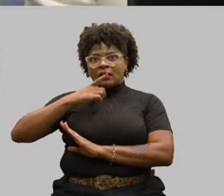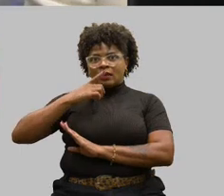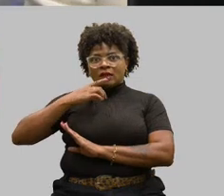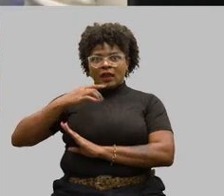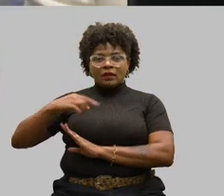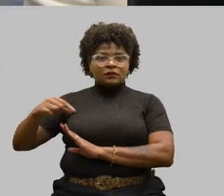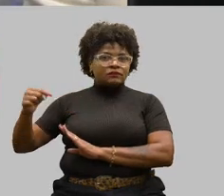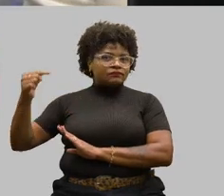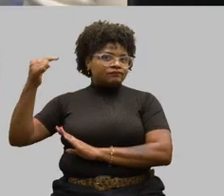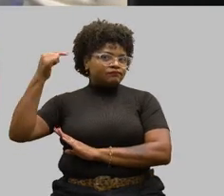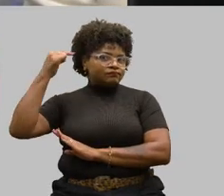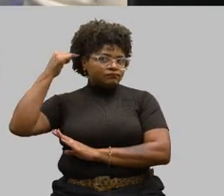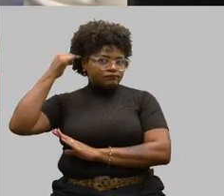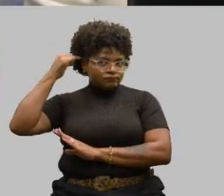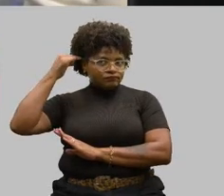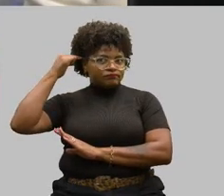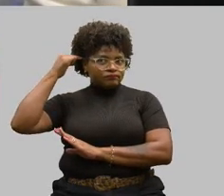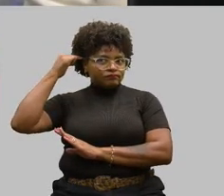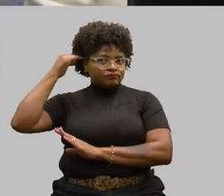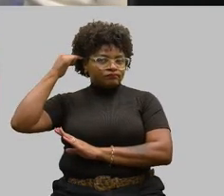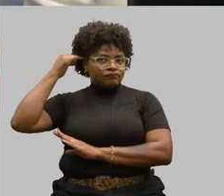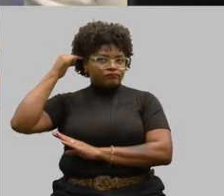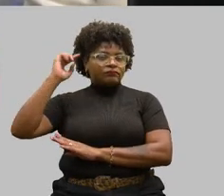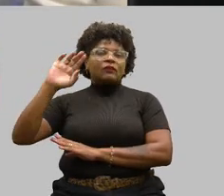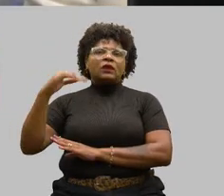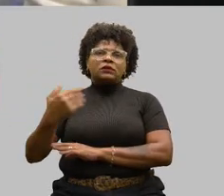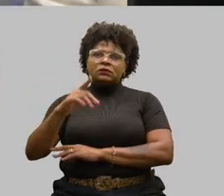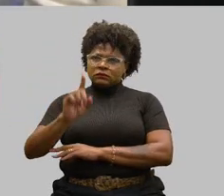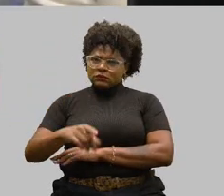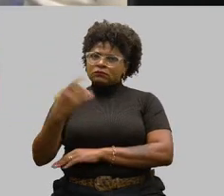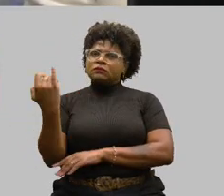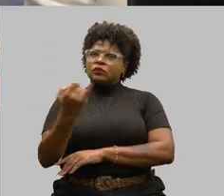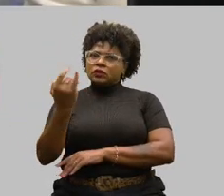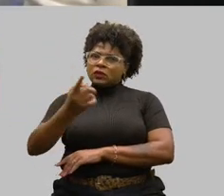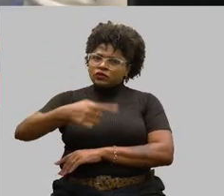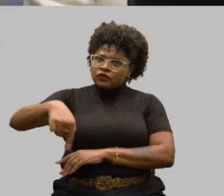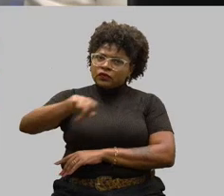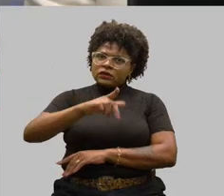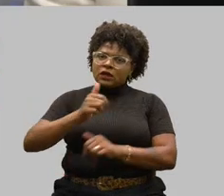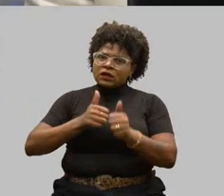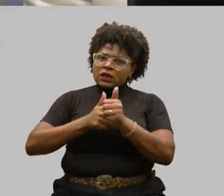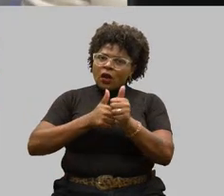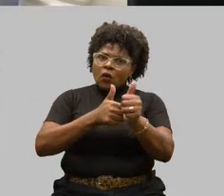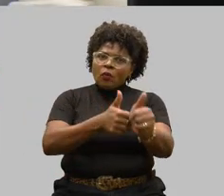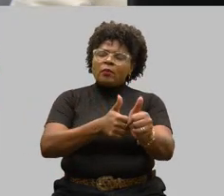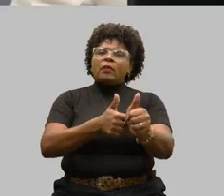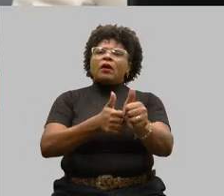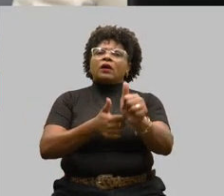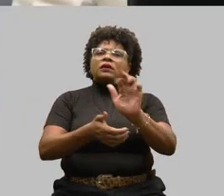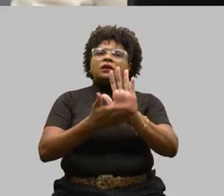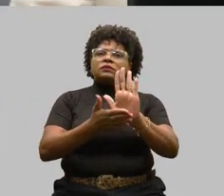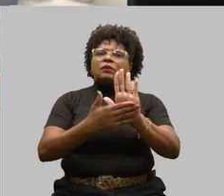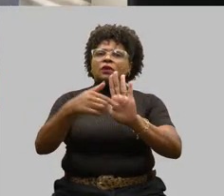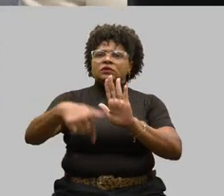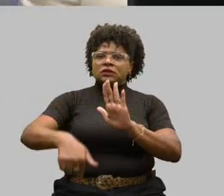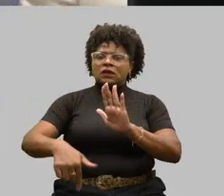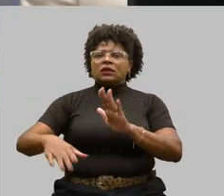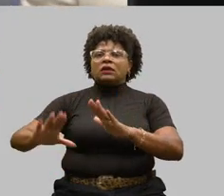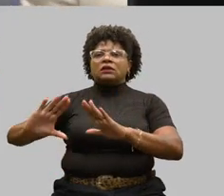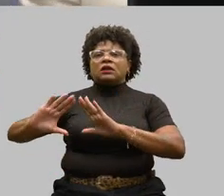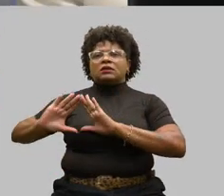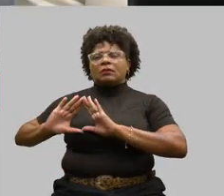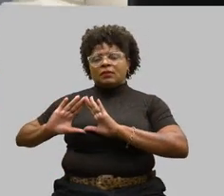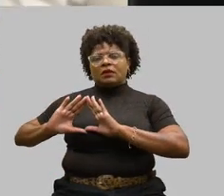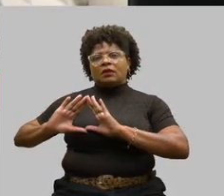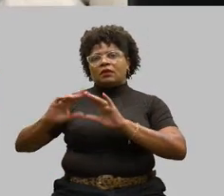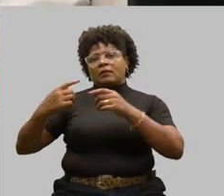do ouvido então é importante vocês acompanharem os trabalhos da casa e precisamos